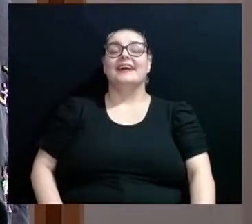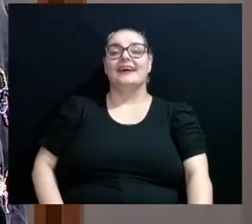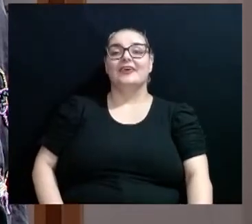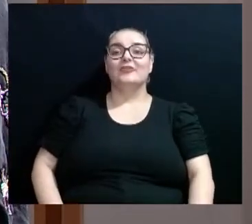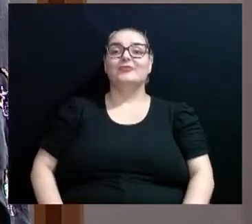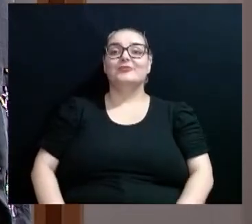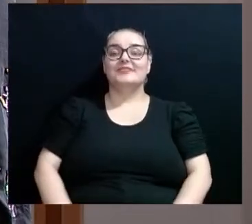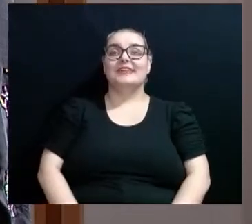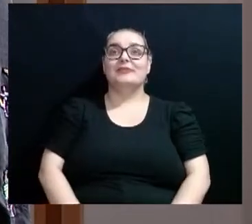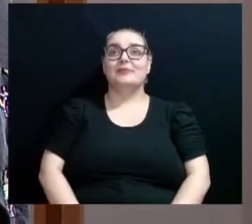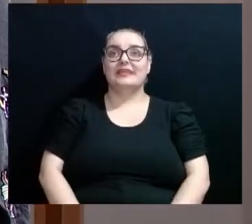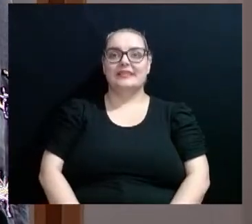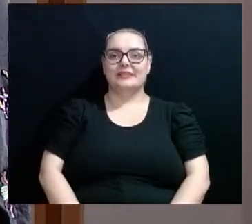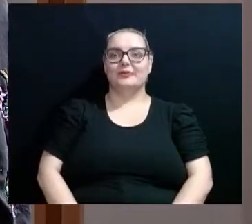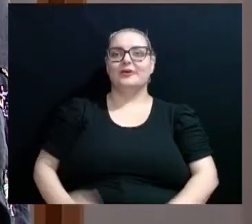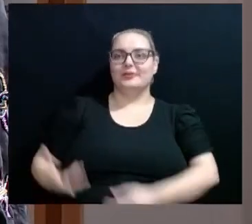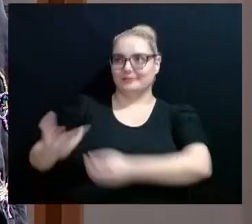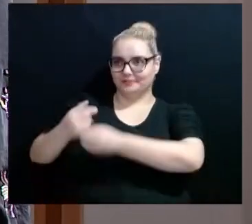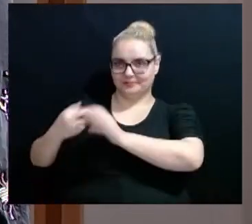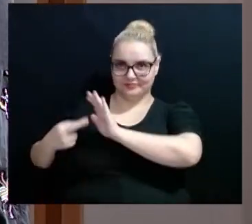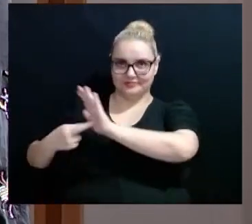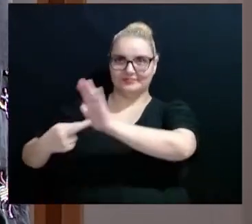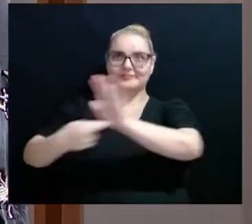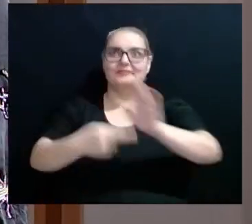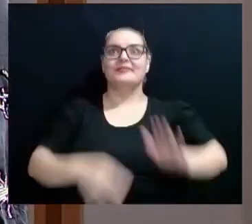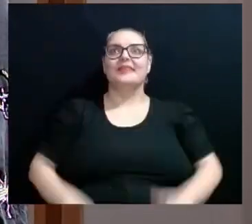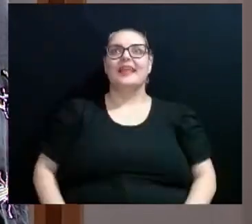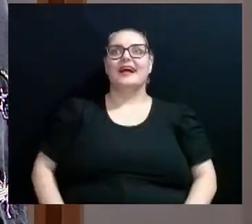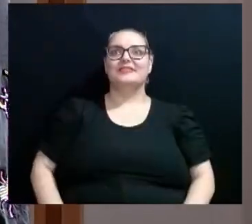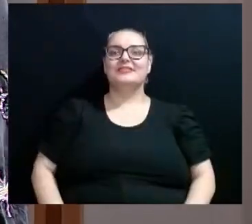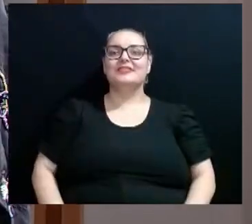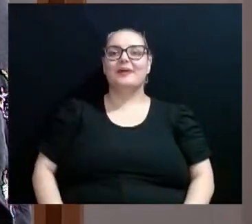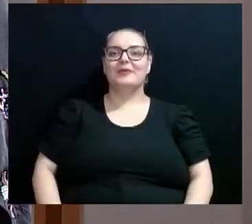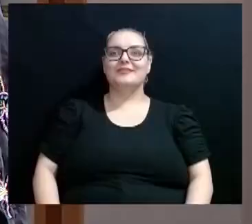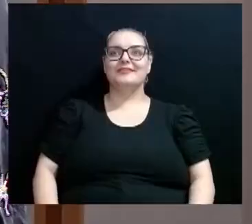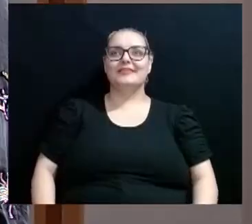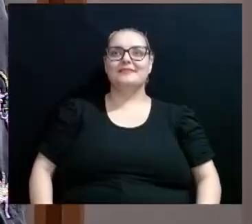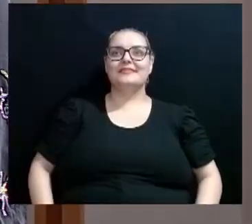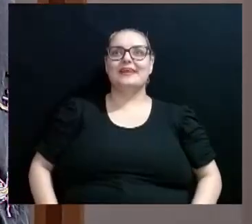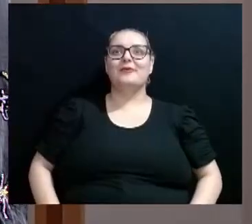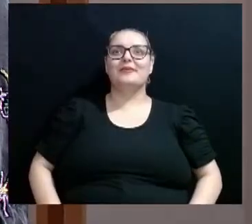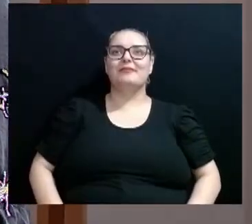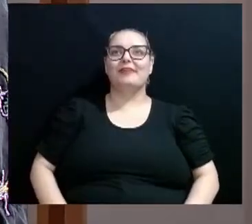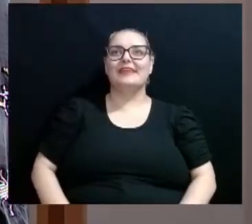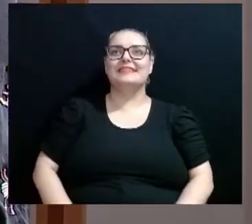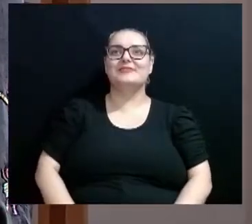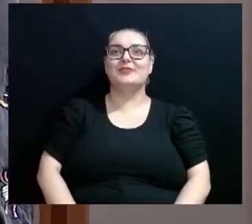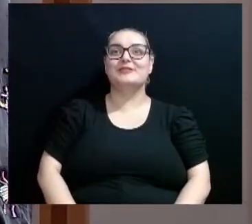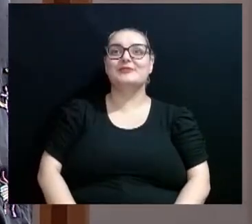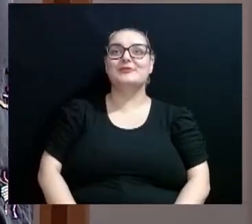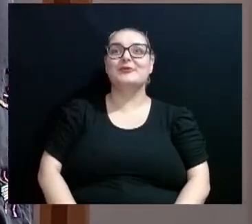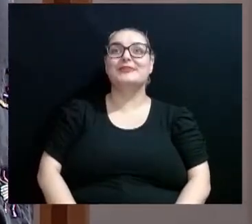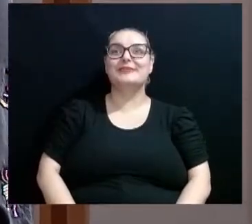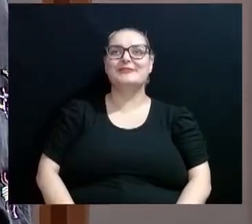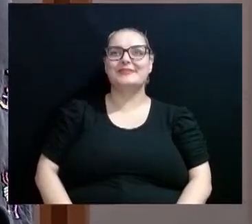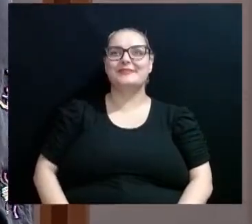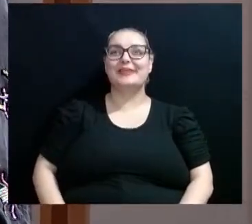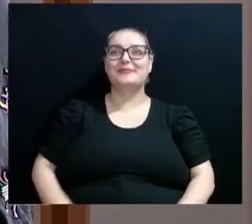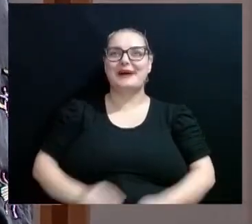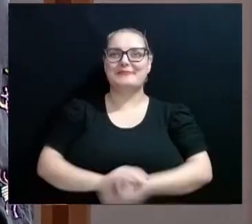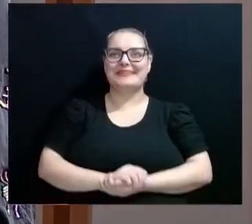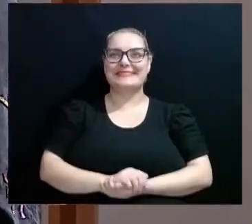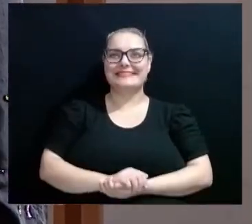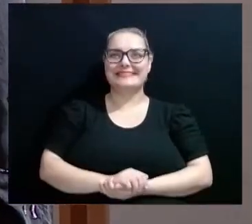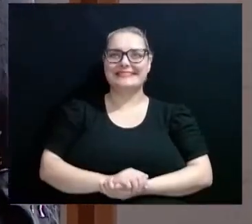os artistas para levar essa arte mesmo para o mercado. Mas o consumidor final em si ainda não é o mais